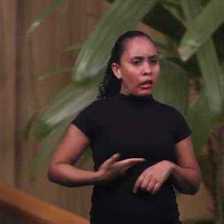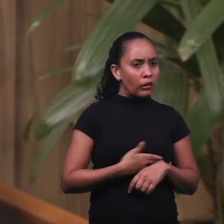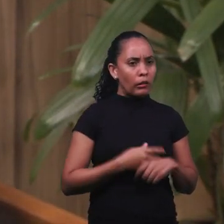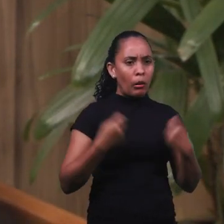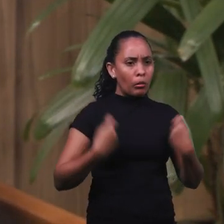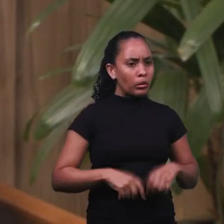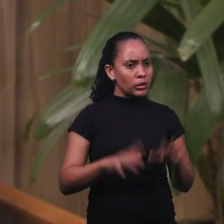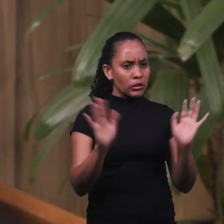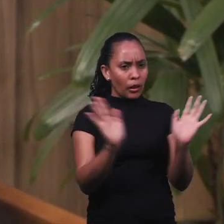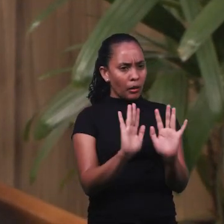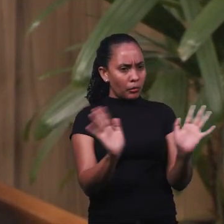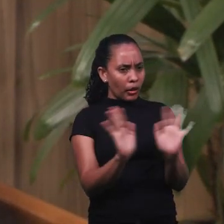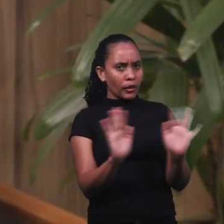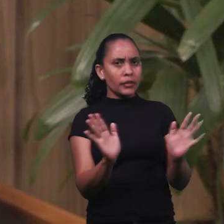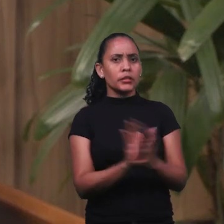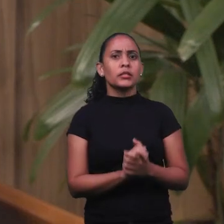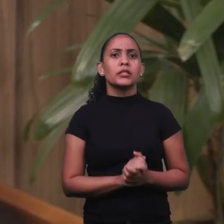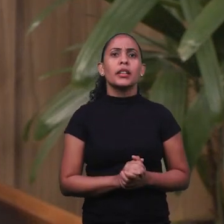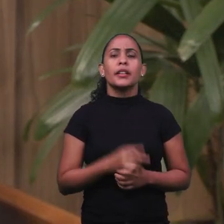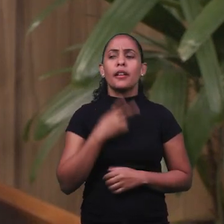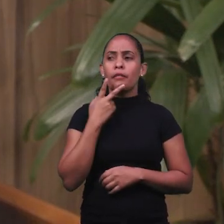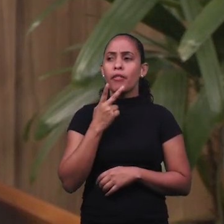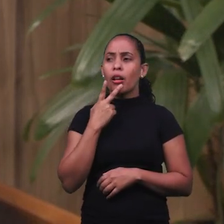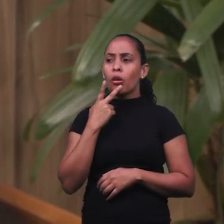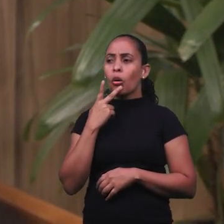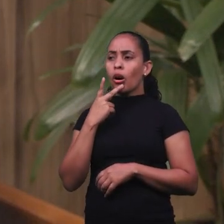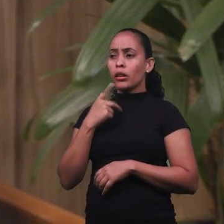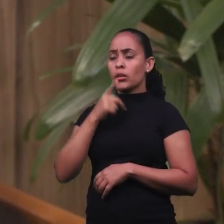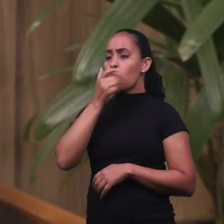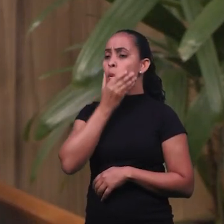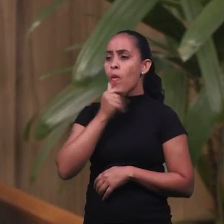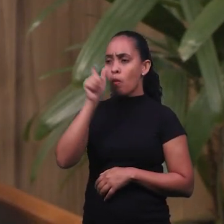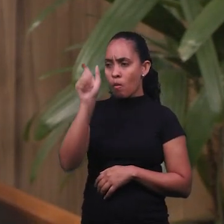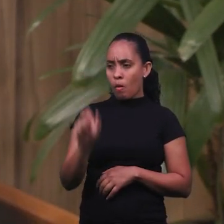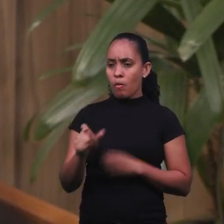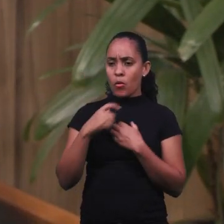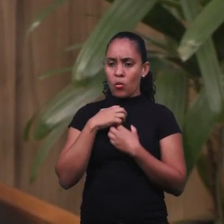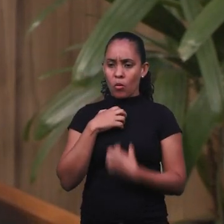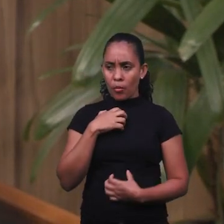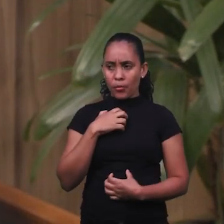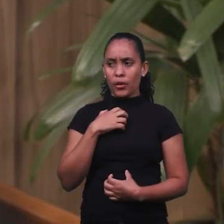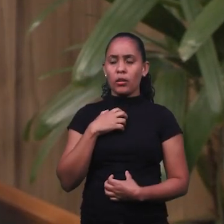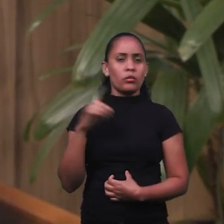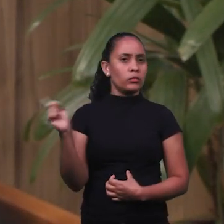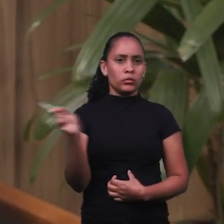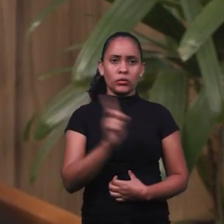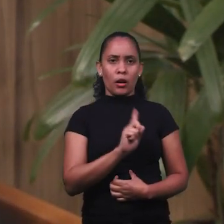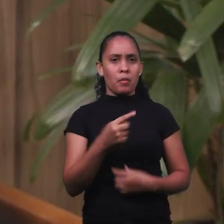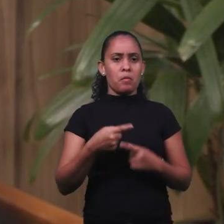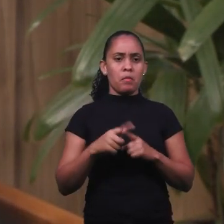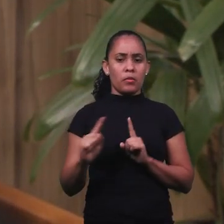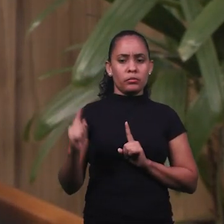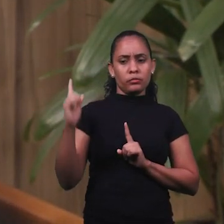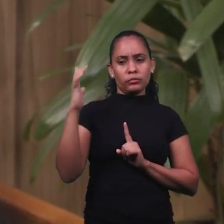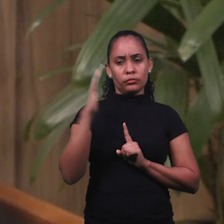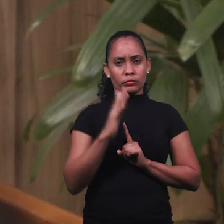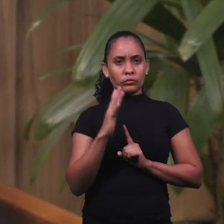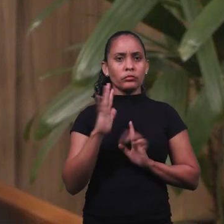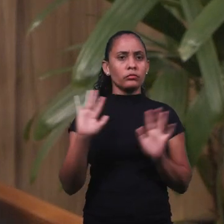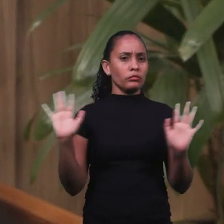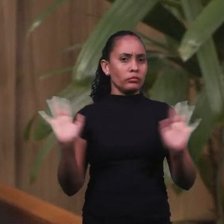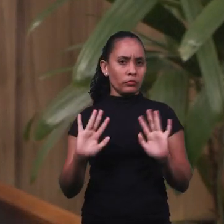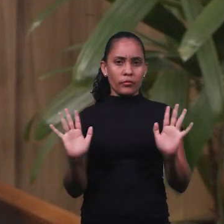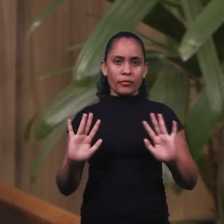necessitava, não precisa mais. E ela atribuiu isso não ao obreiro em si, a pessoa, mas o irmão que orou por ela. Então